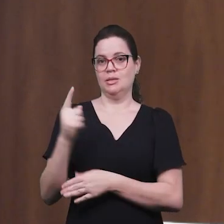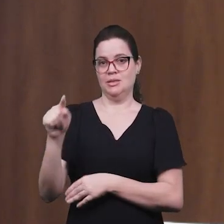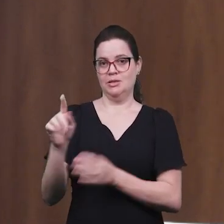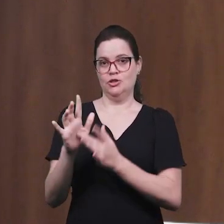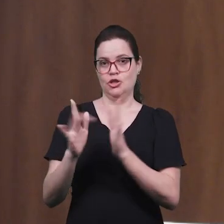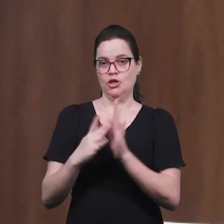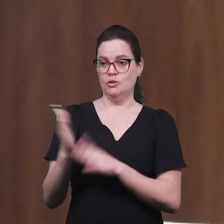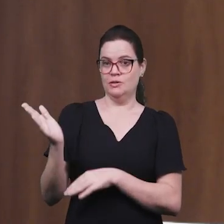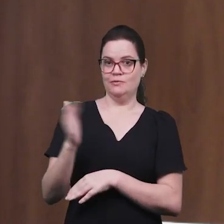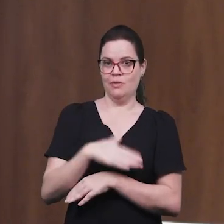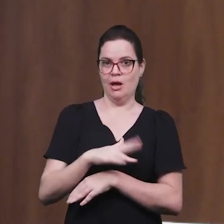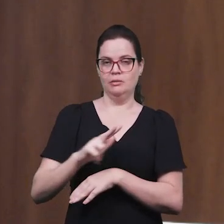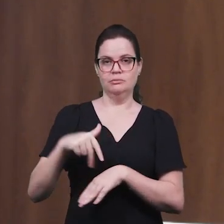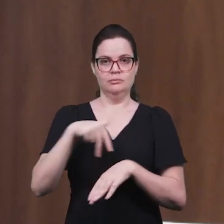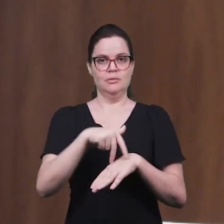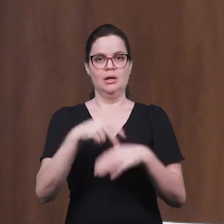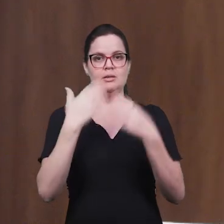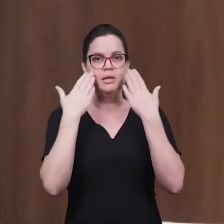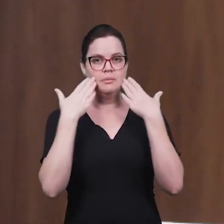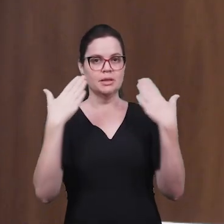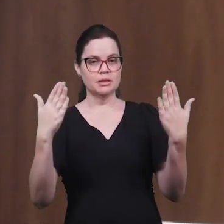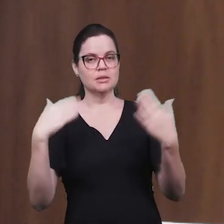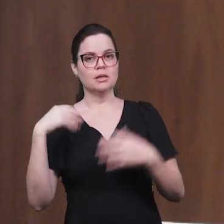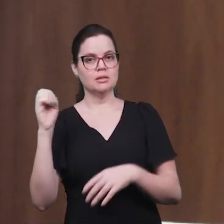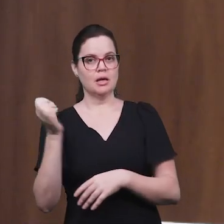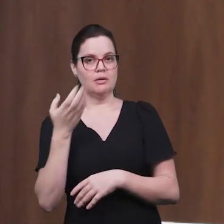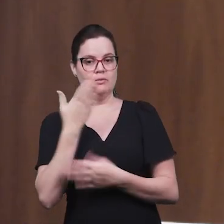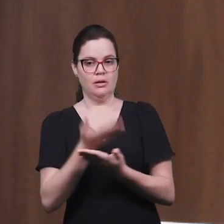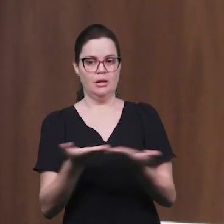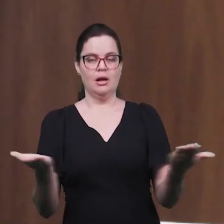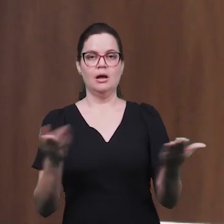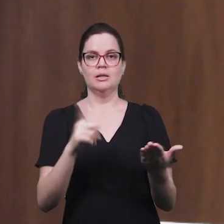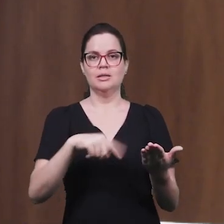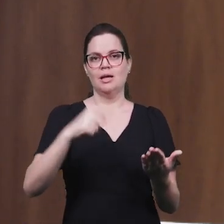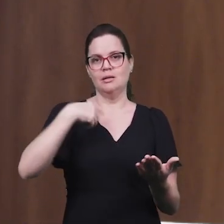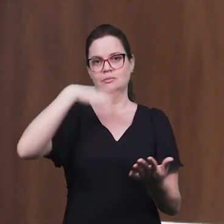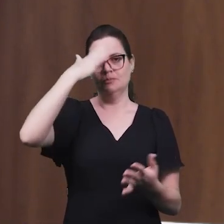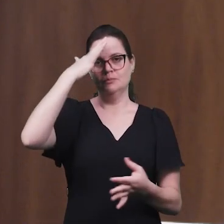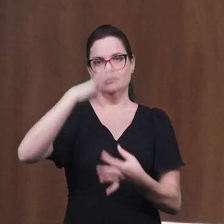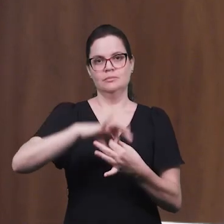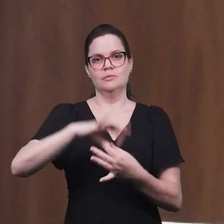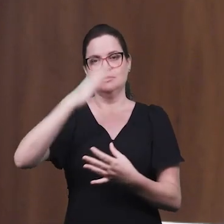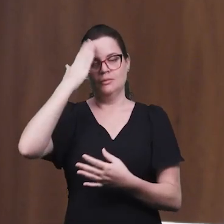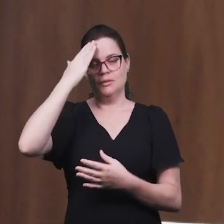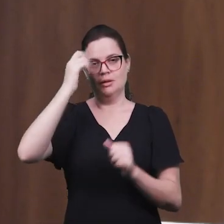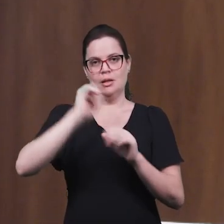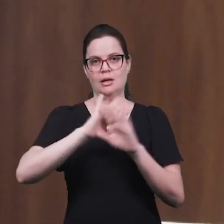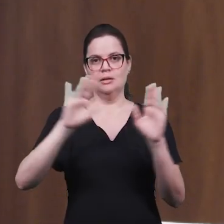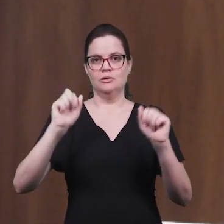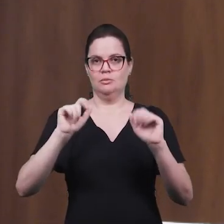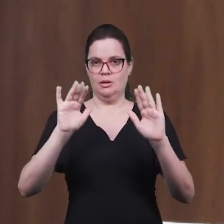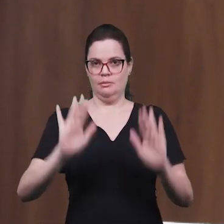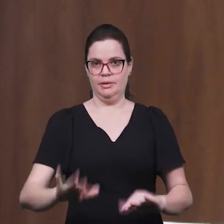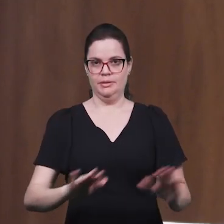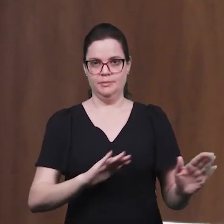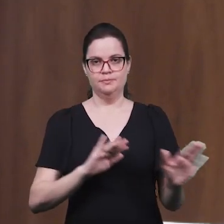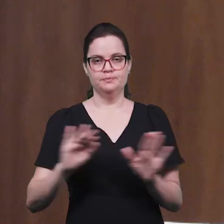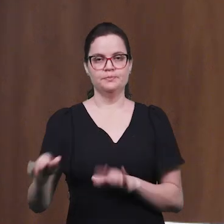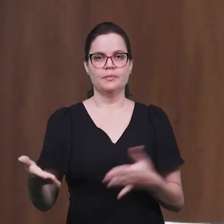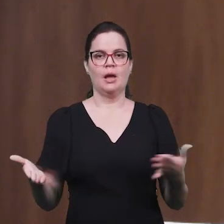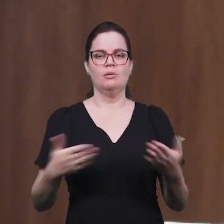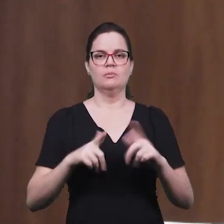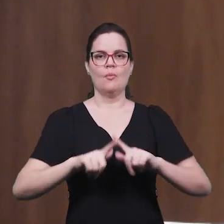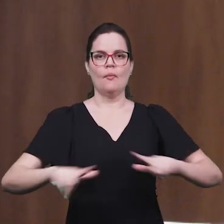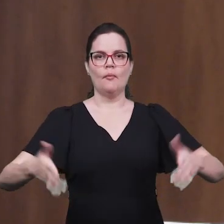apropriada e assegurar suas bênçãos. Quando agora nós vamos falar um pouquinho sobre o deserto, né? Quando nós